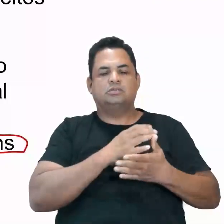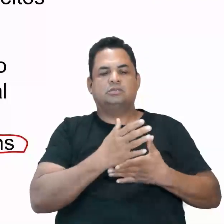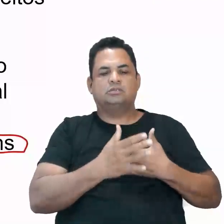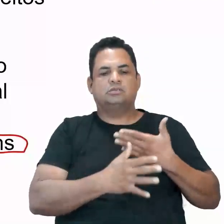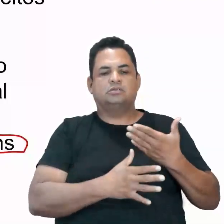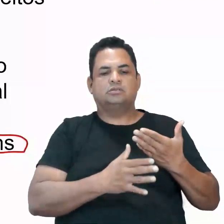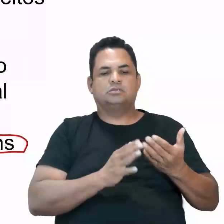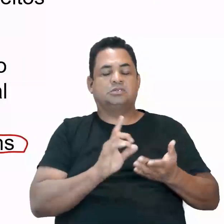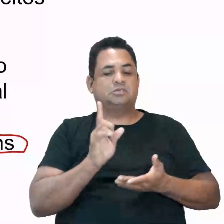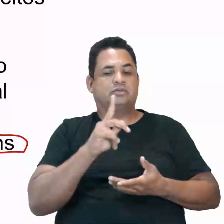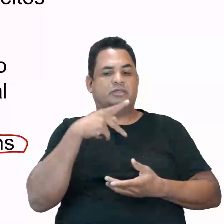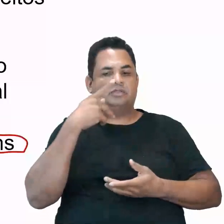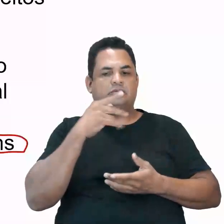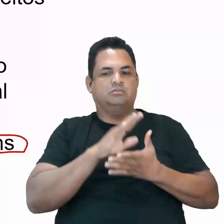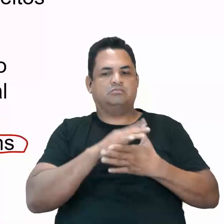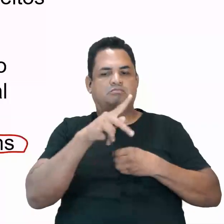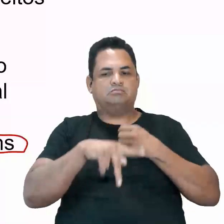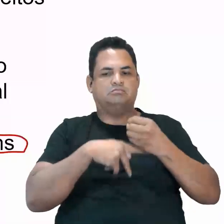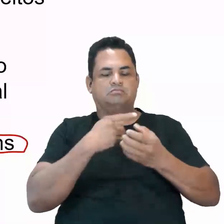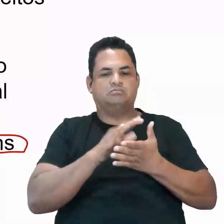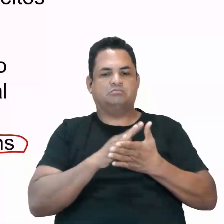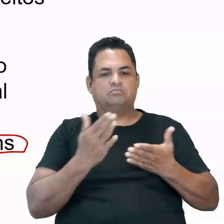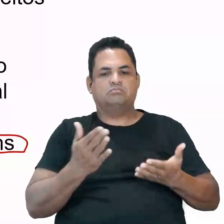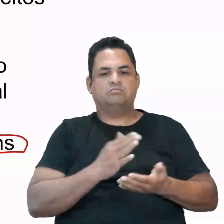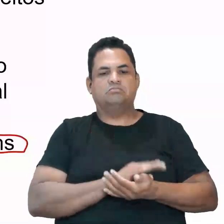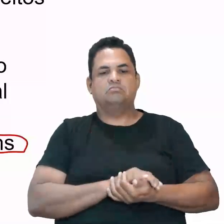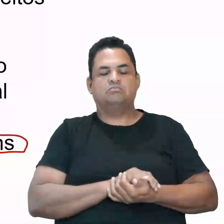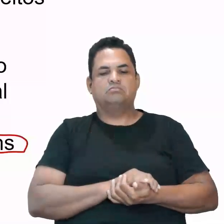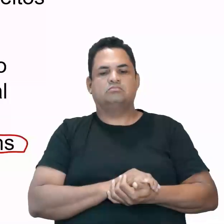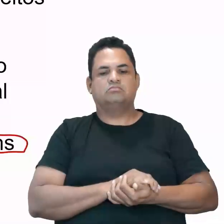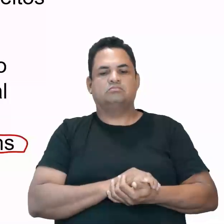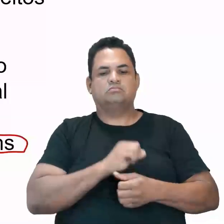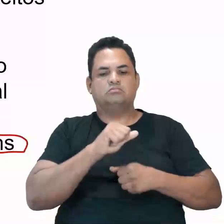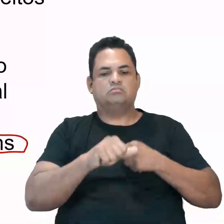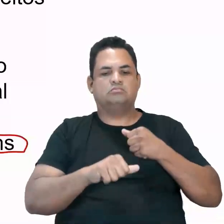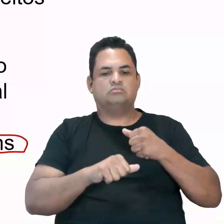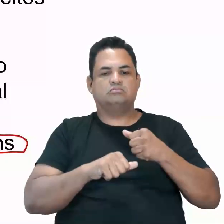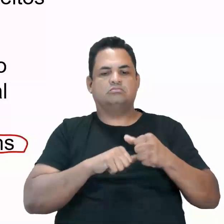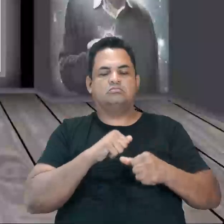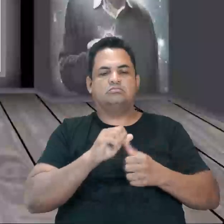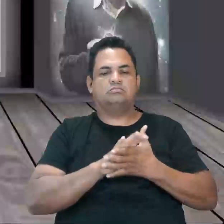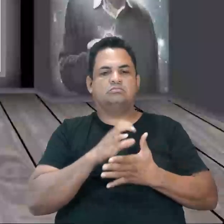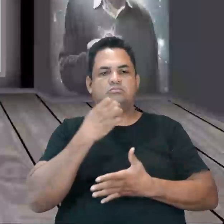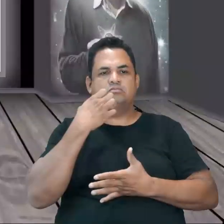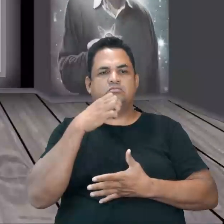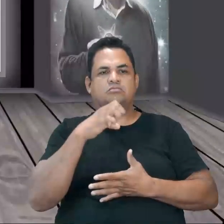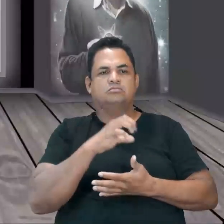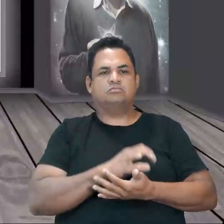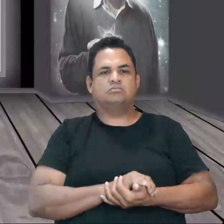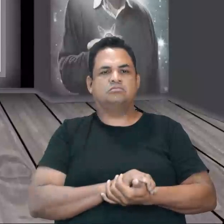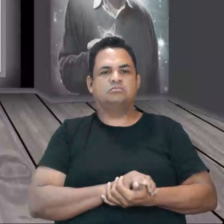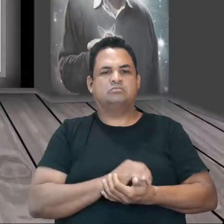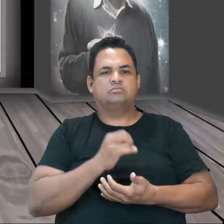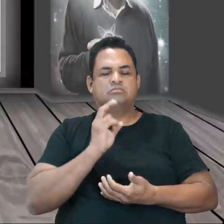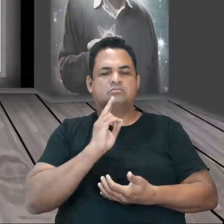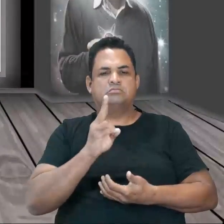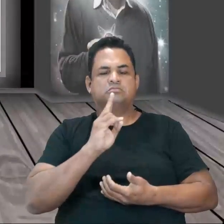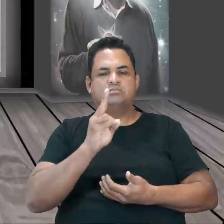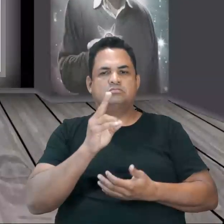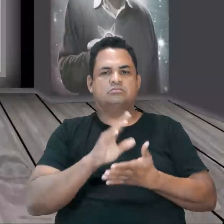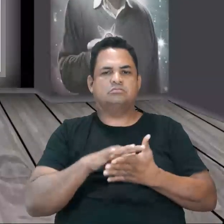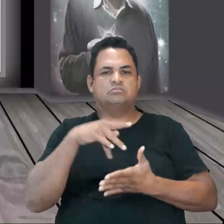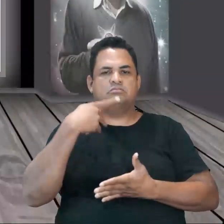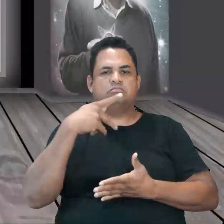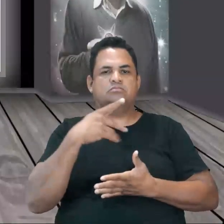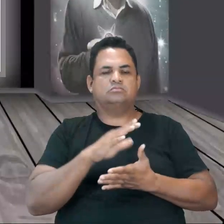próton. Ele se torna eletrizado. Então, é isso que é importante, né, Deus? Pessoal, olha só, sempre que falar, nós